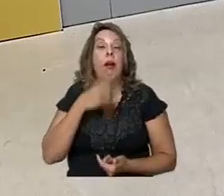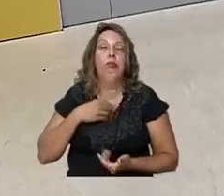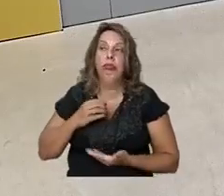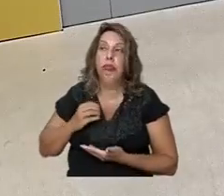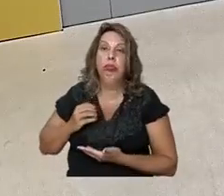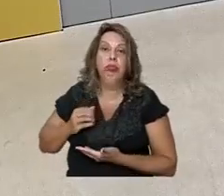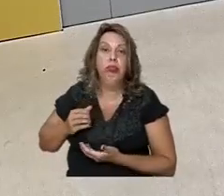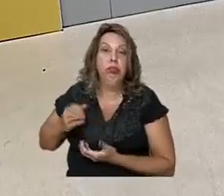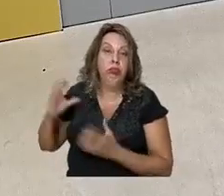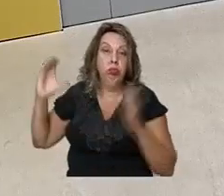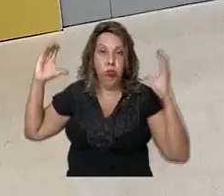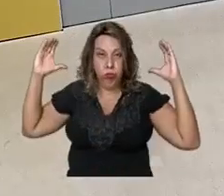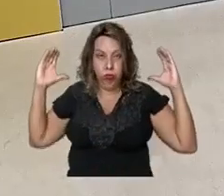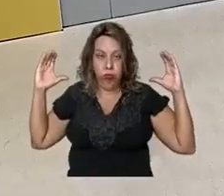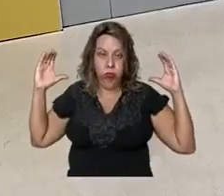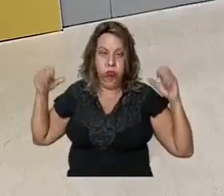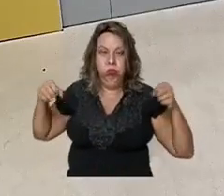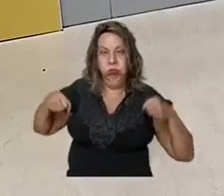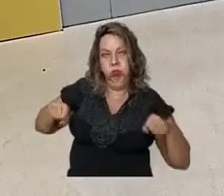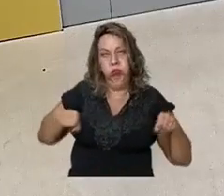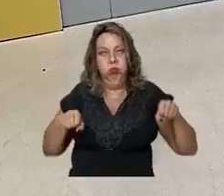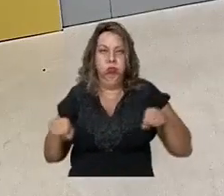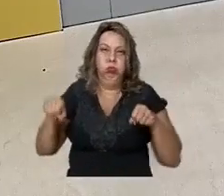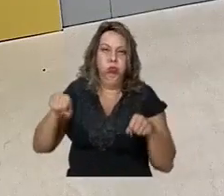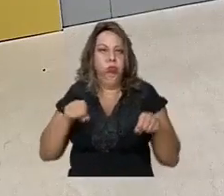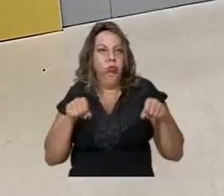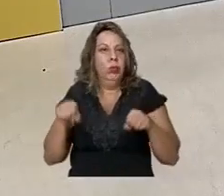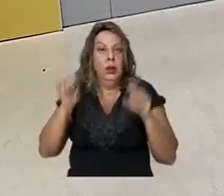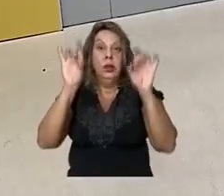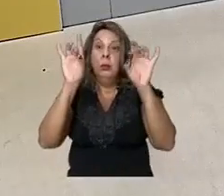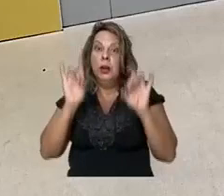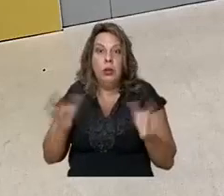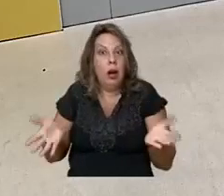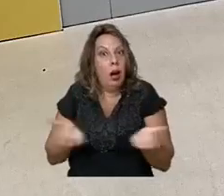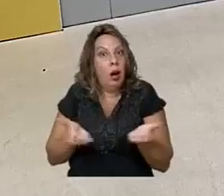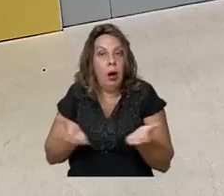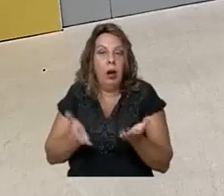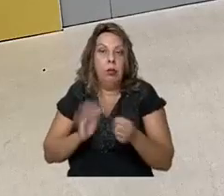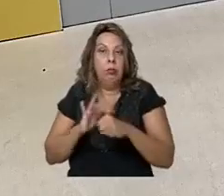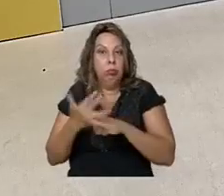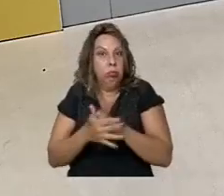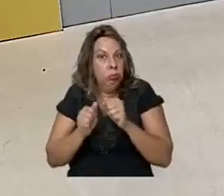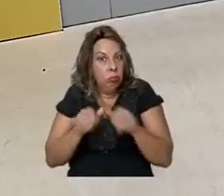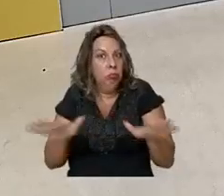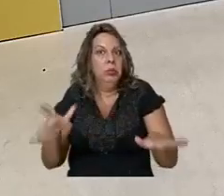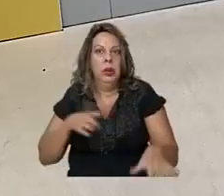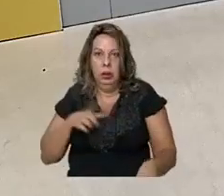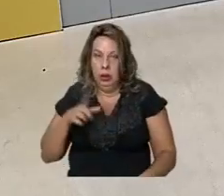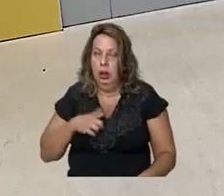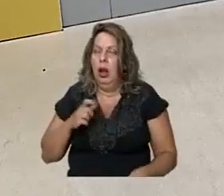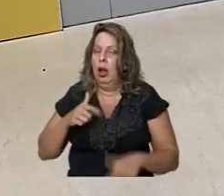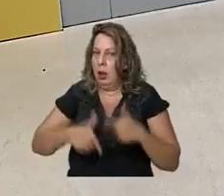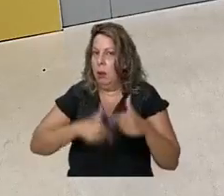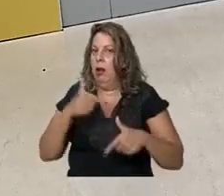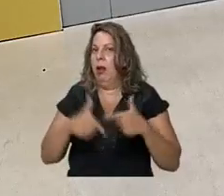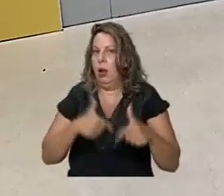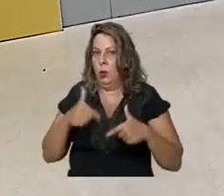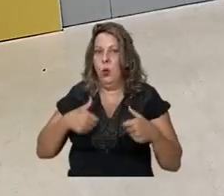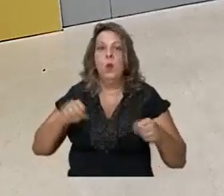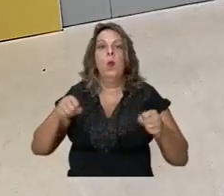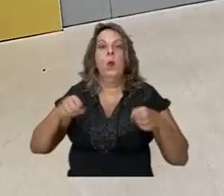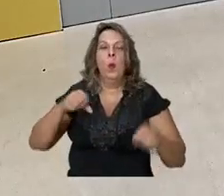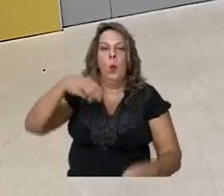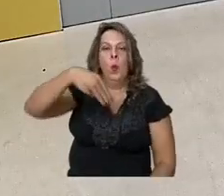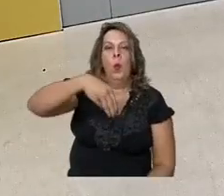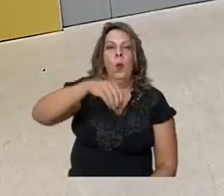para essa categoria aí. Verdade, um forte essencial abraço. Nesse tempo de pandemia. Sim, que não parou em um momento, né? Um abração pro meu